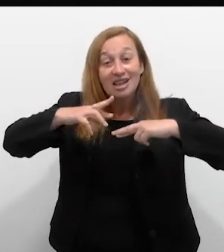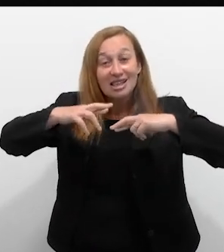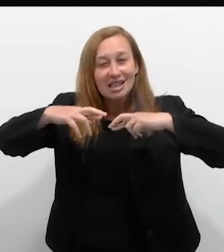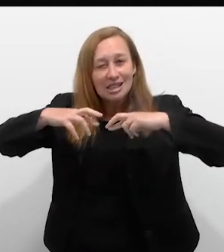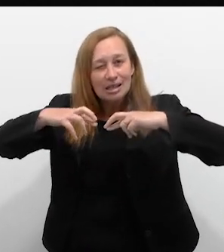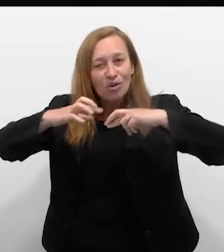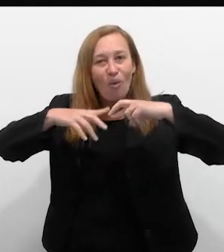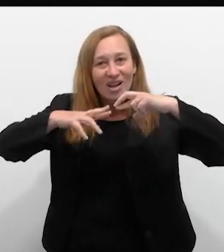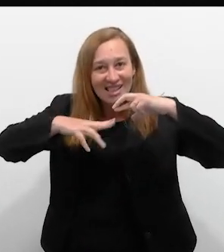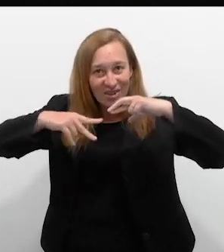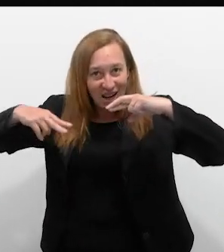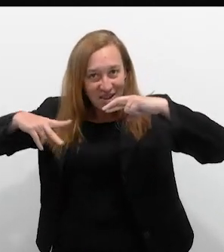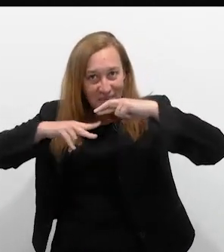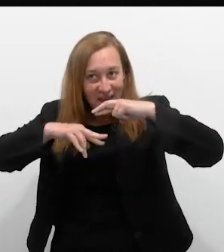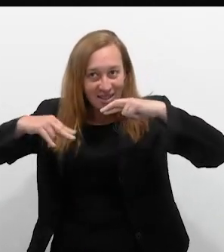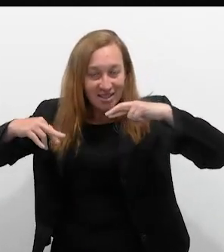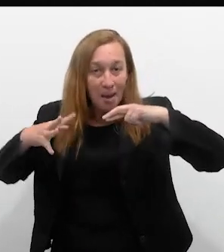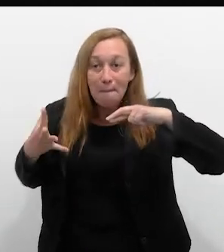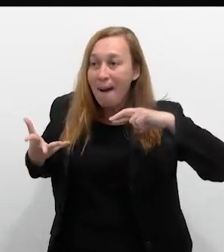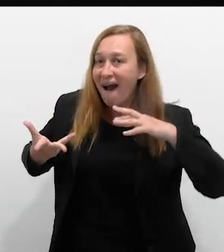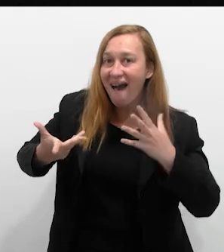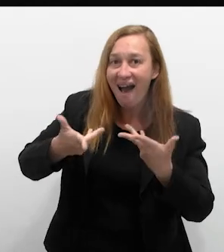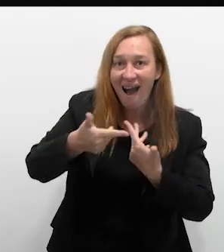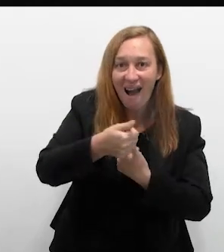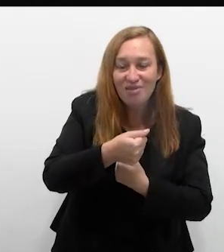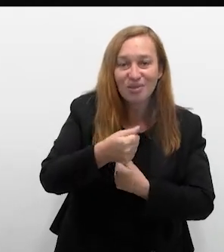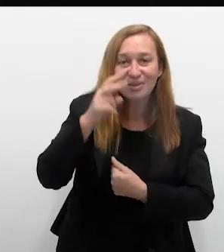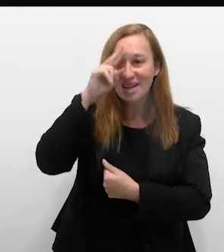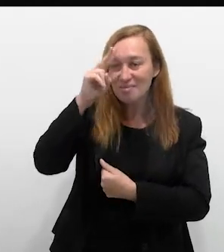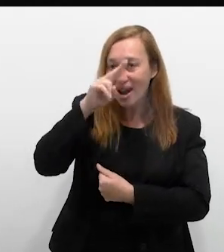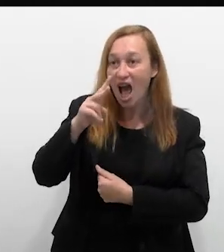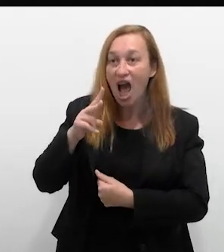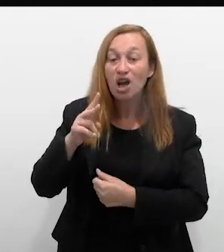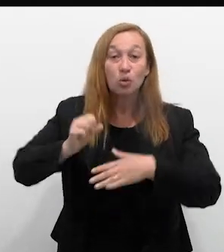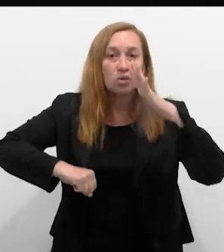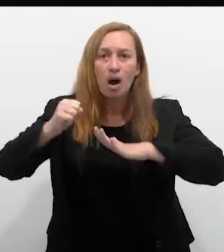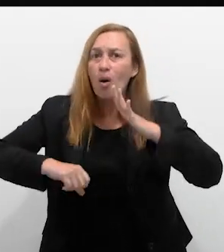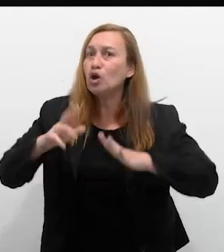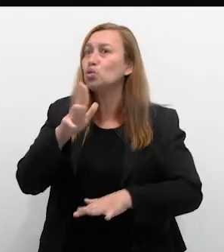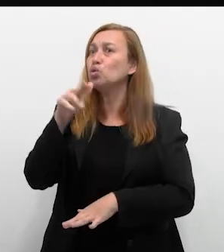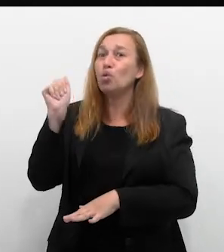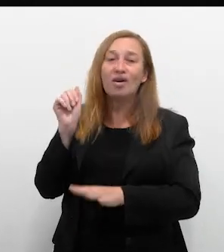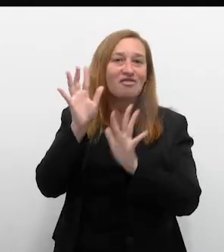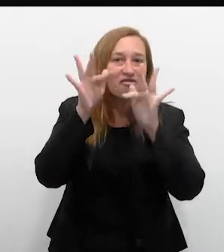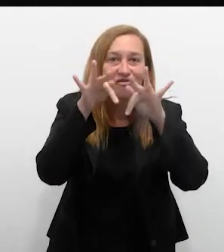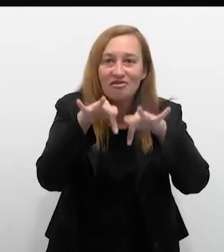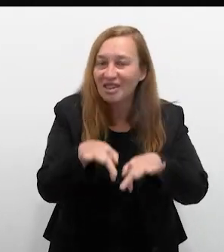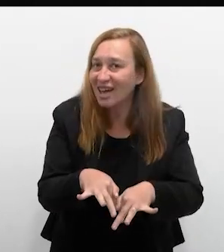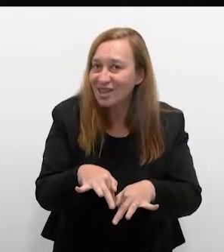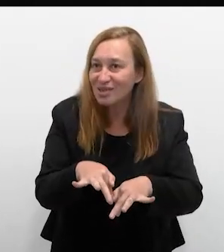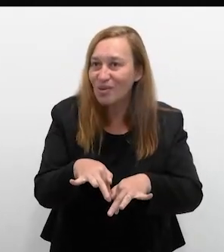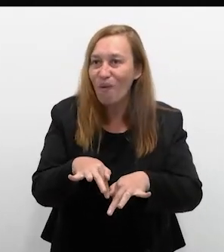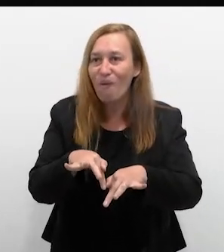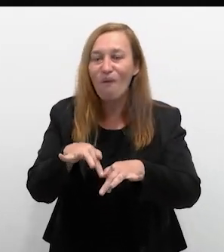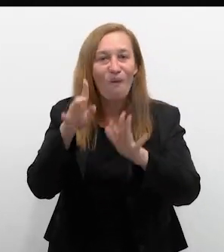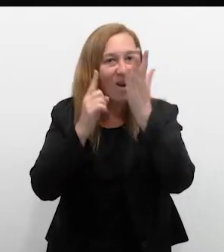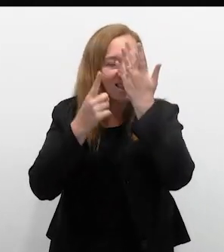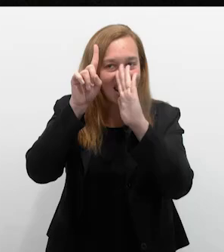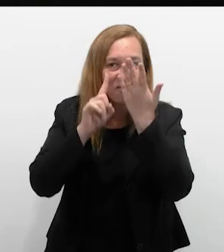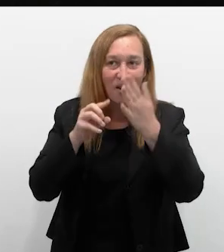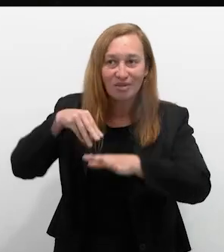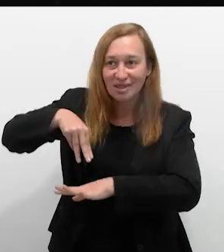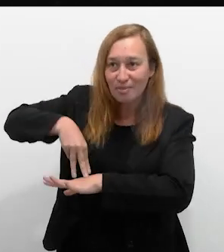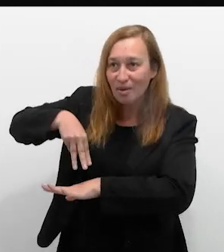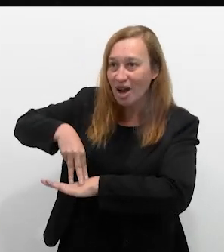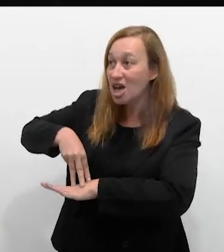ter uma memória afetiva muito boa de encerrar o Carnaval, seria maravilhoso. E o Salgueiro nunca encerrou o Carnaval na era da Sapucaí.